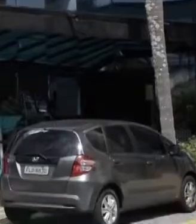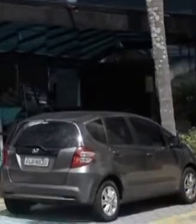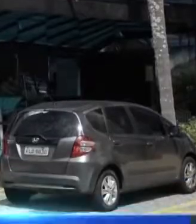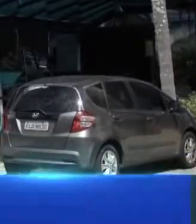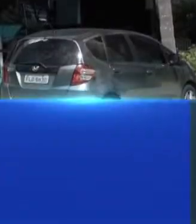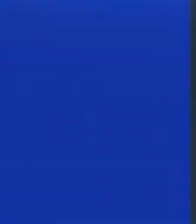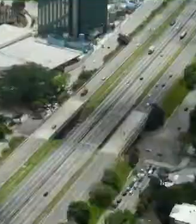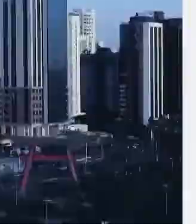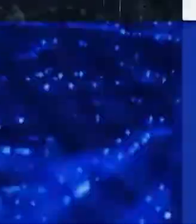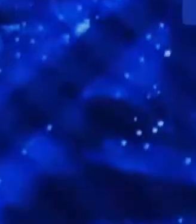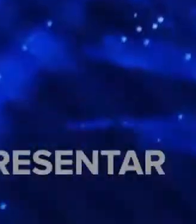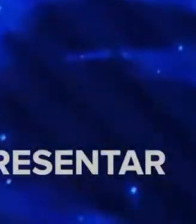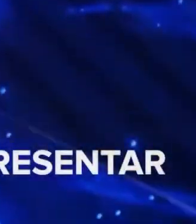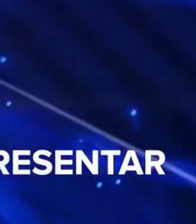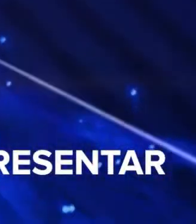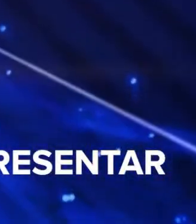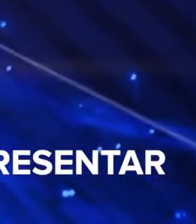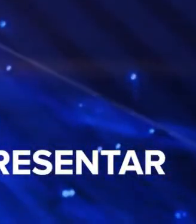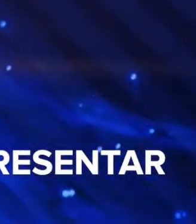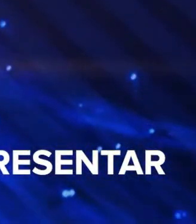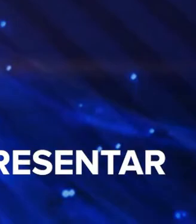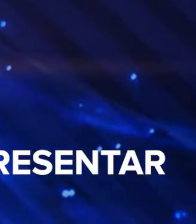E aí